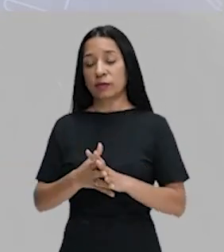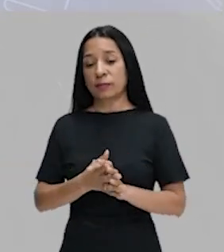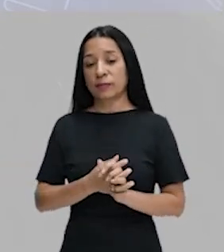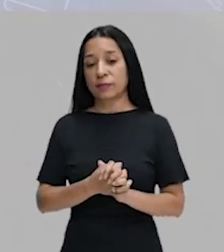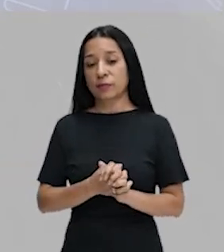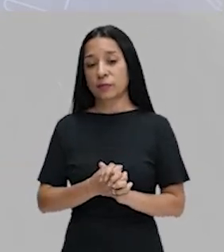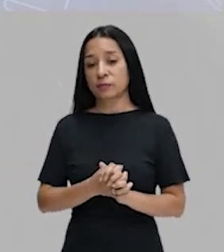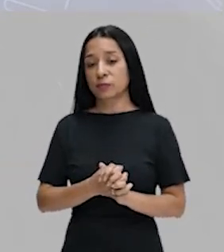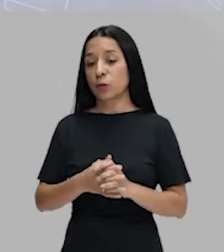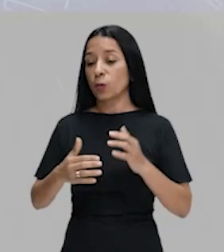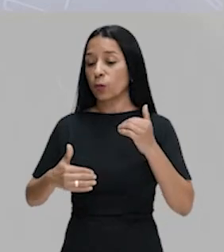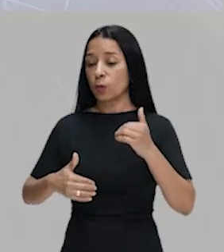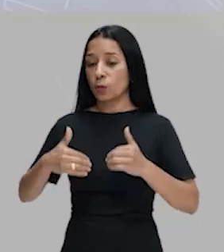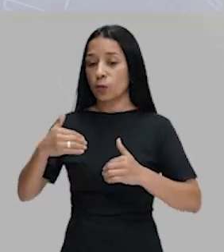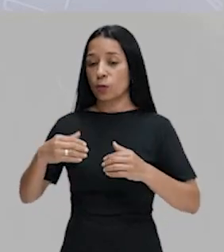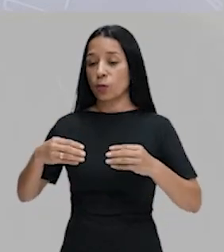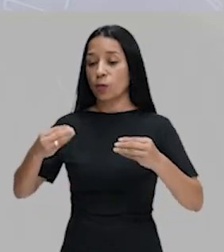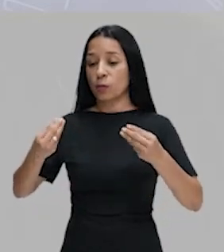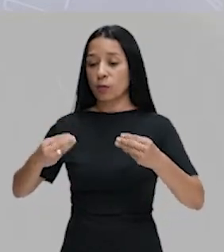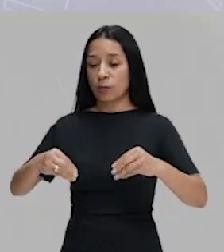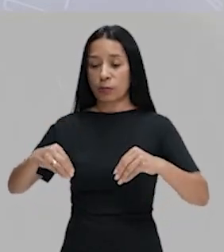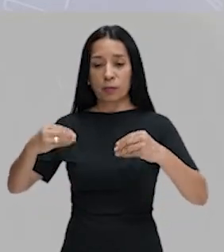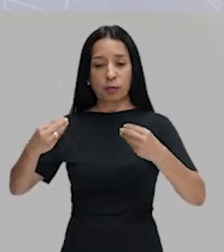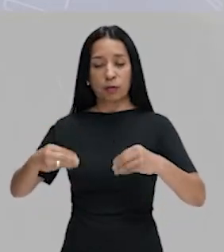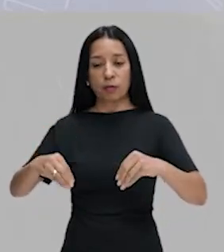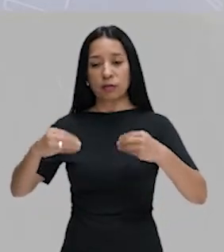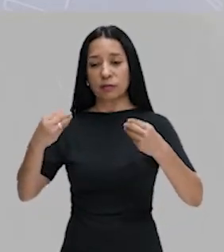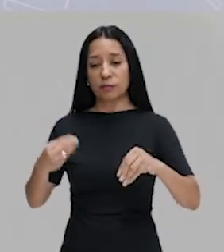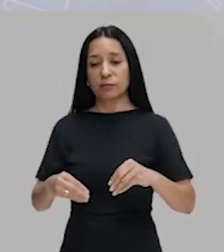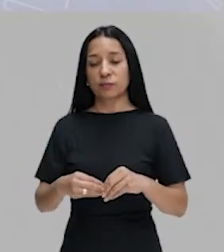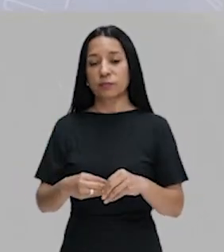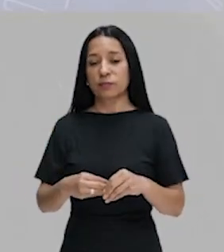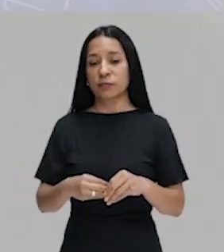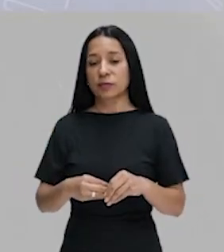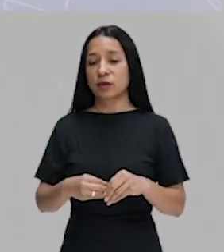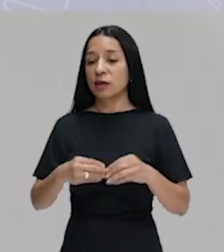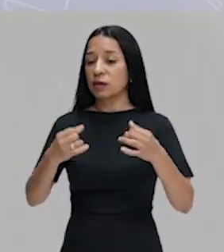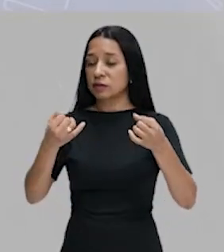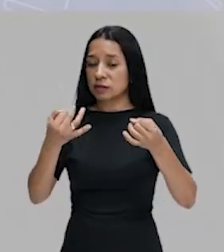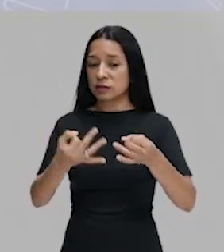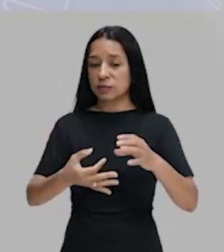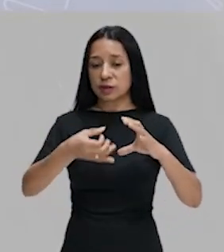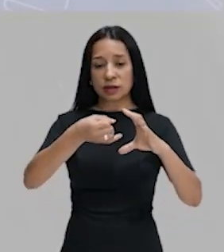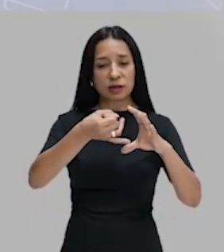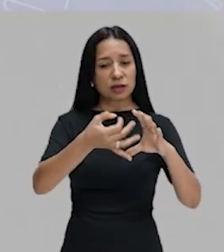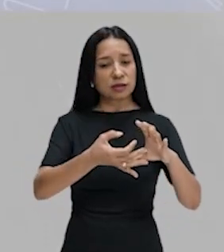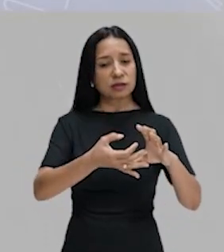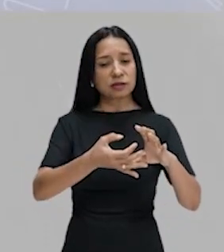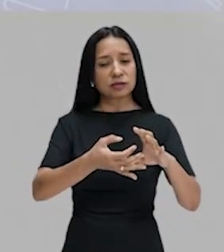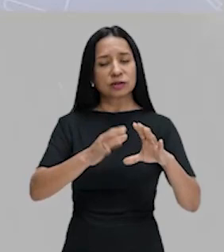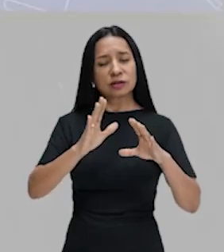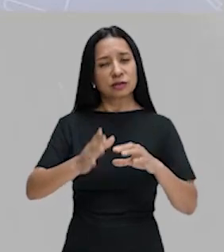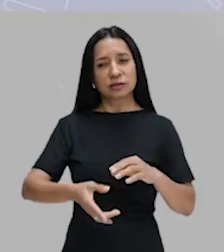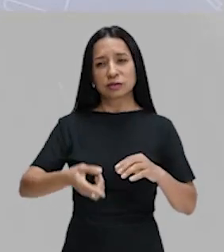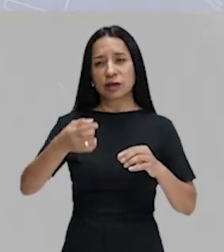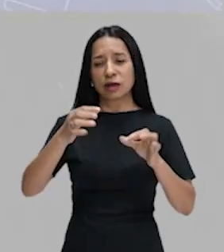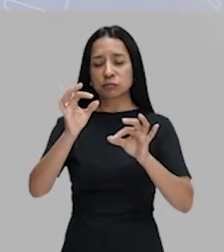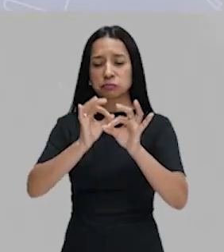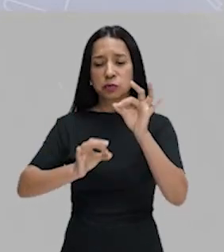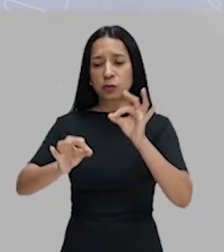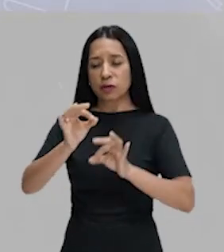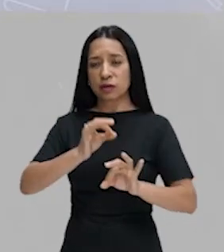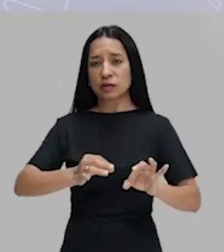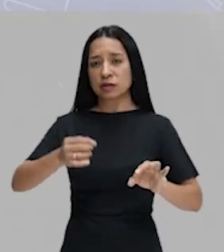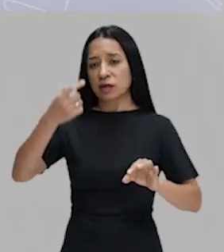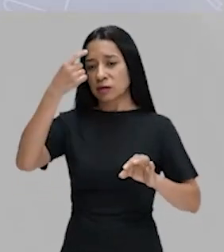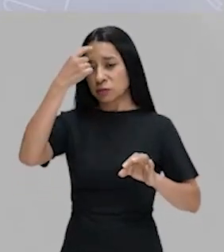deve estar se formando essa imagem na sua mente. Vou dar mais algumas pistas para a gente entender como é que são esses